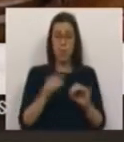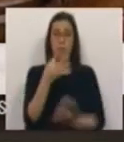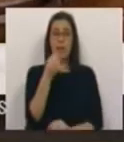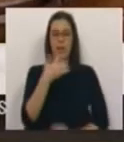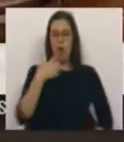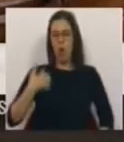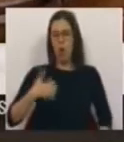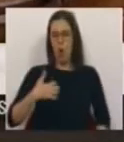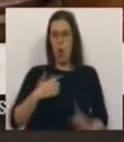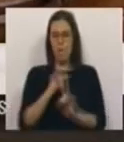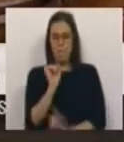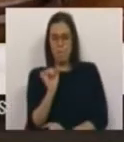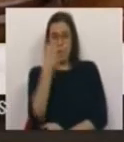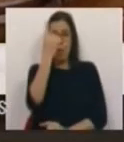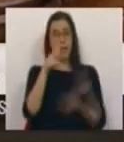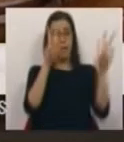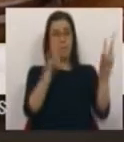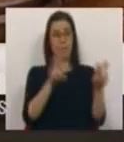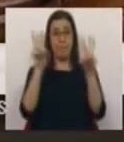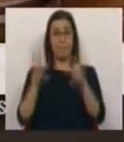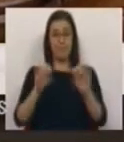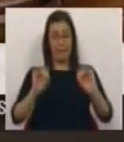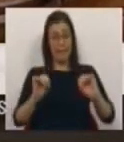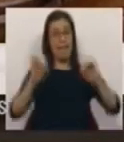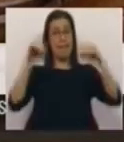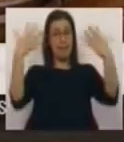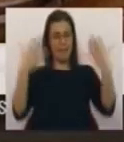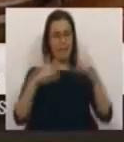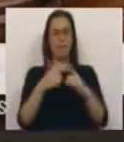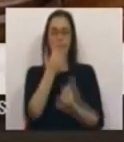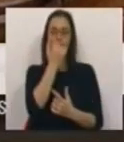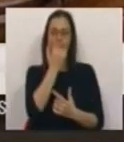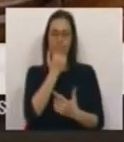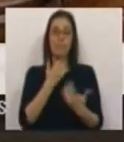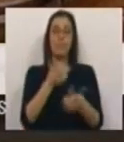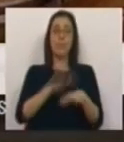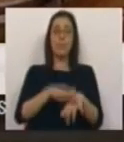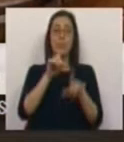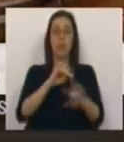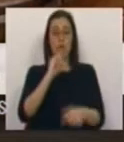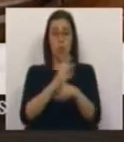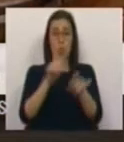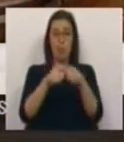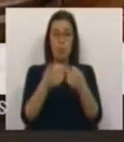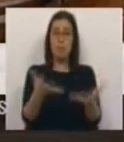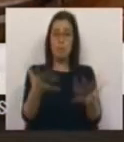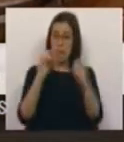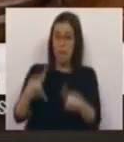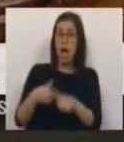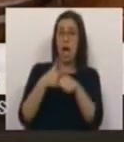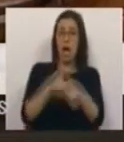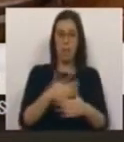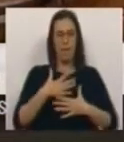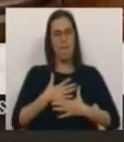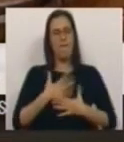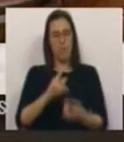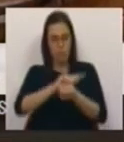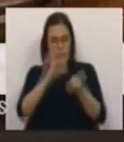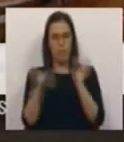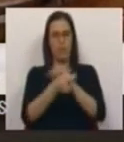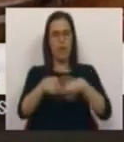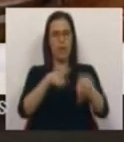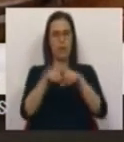PCP orgulha-se de ser pioneiro nestas matérias e nestas iniciativas. Congratulamos-nos por isso que outros partidos queiram acompanhar esta vontade de